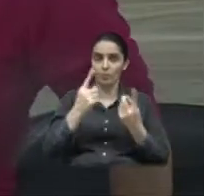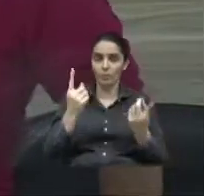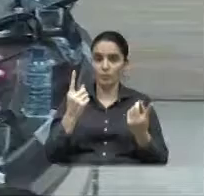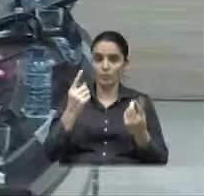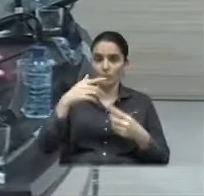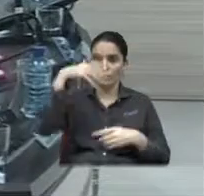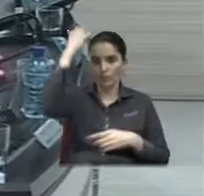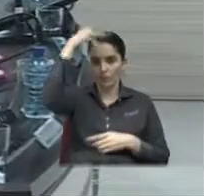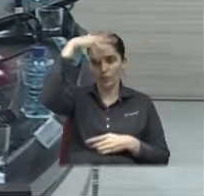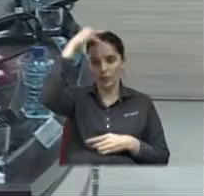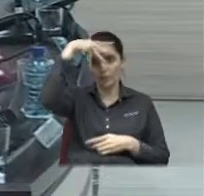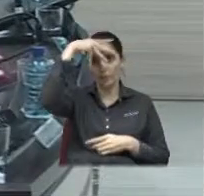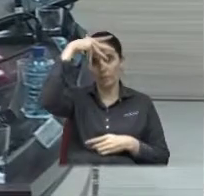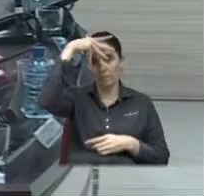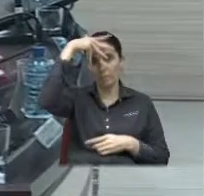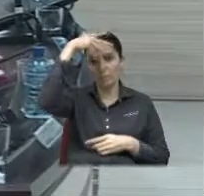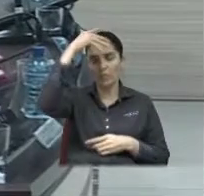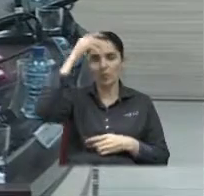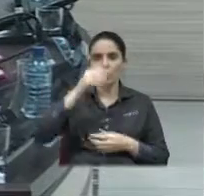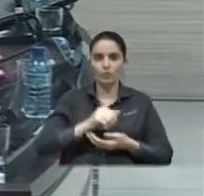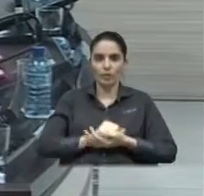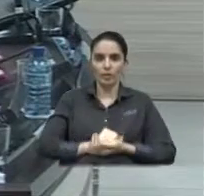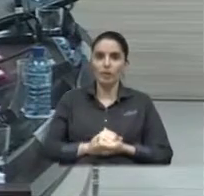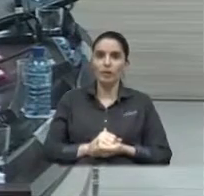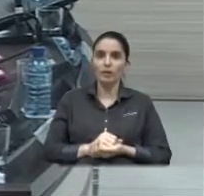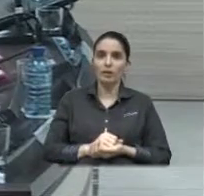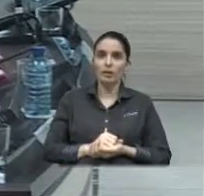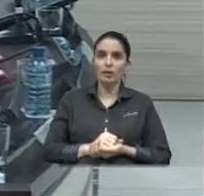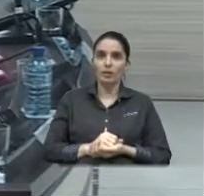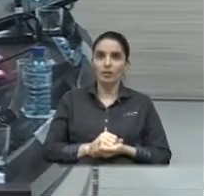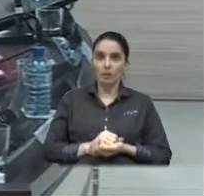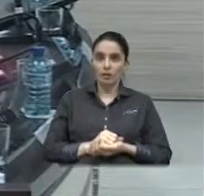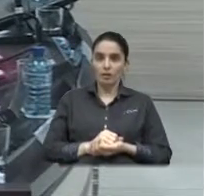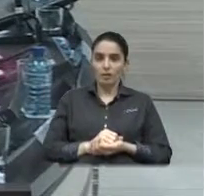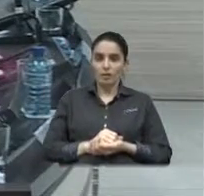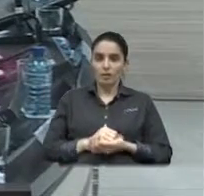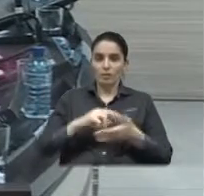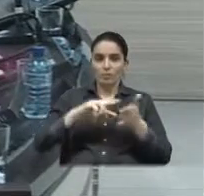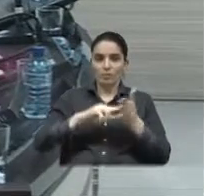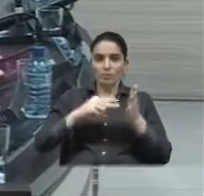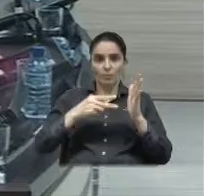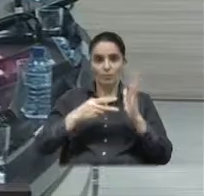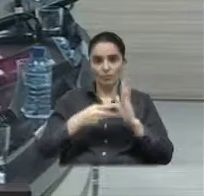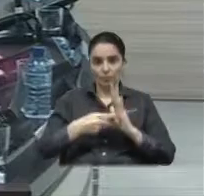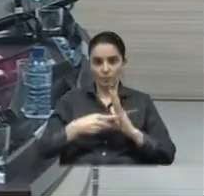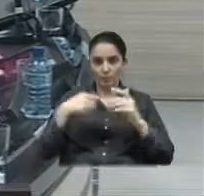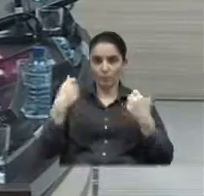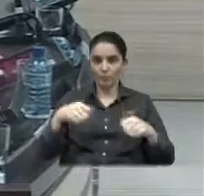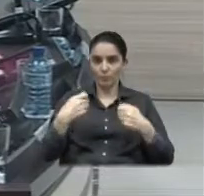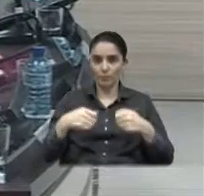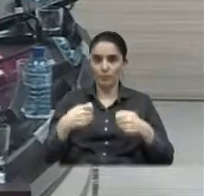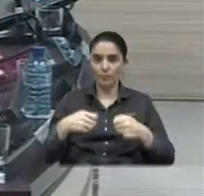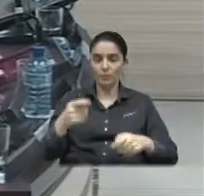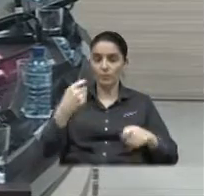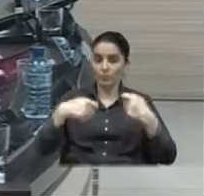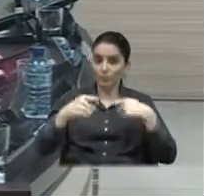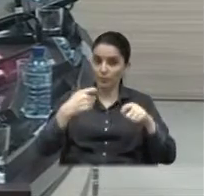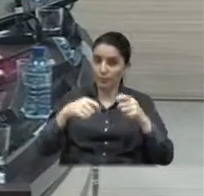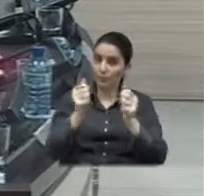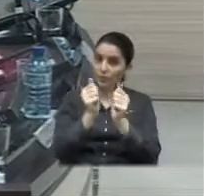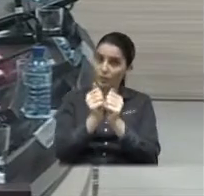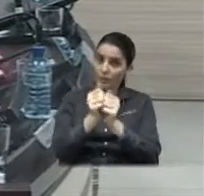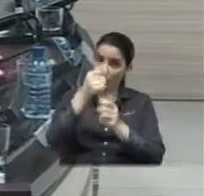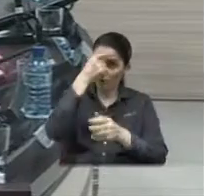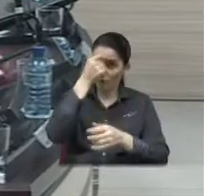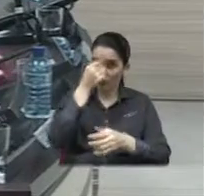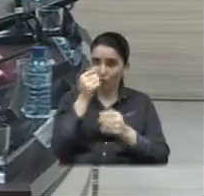serviços de políticas públicas aqui. E isso vai demandar muita gestão do senhor junto ao